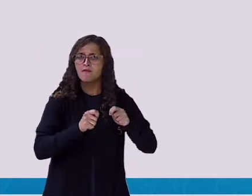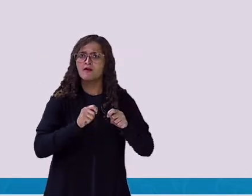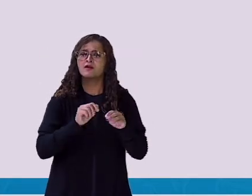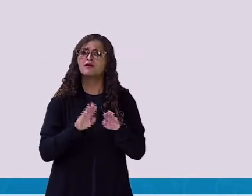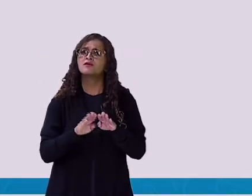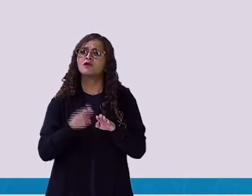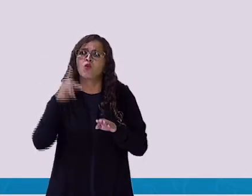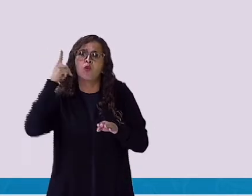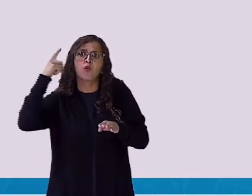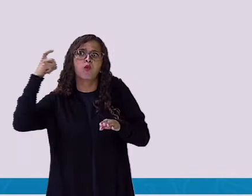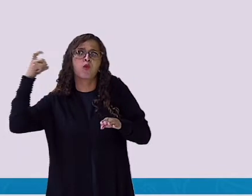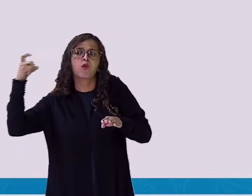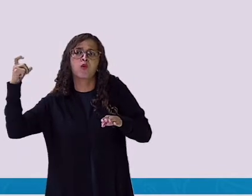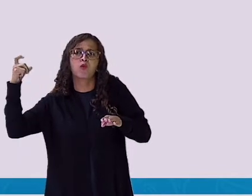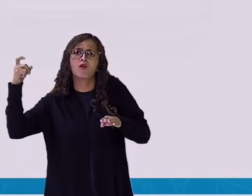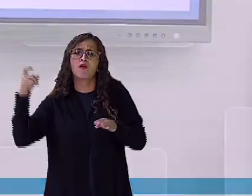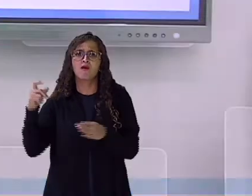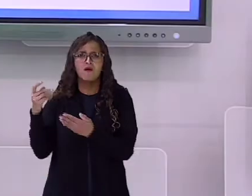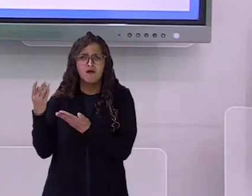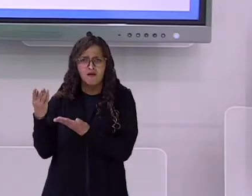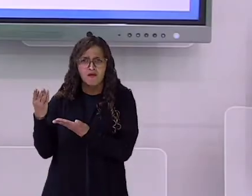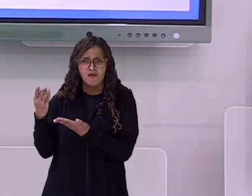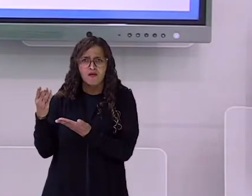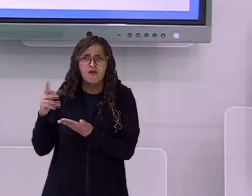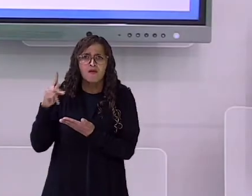soar. Quando fala percutido,